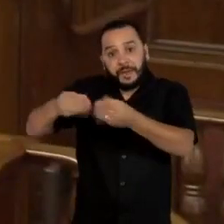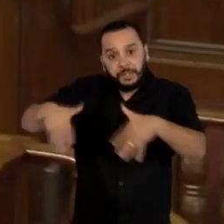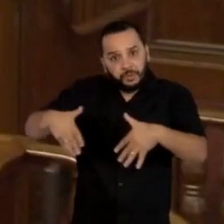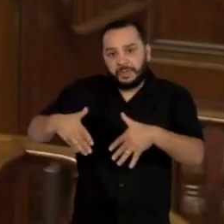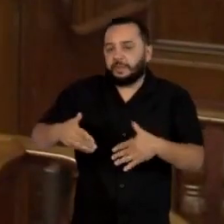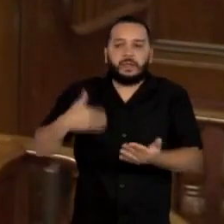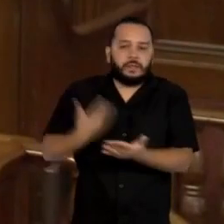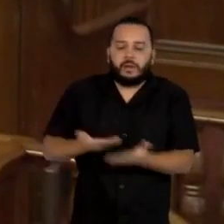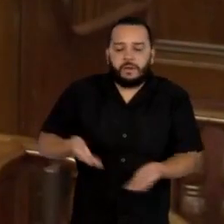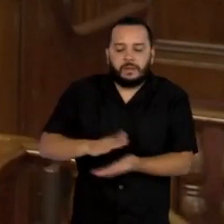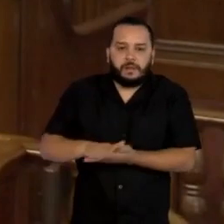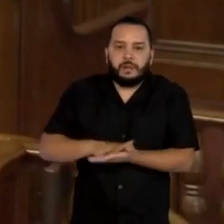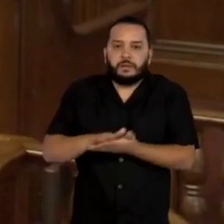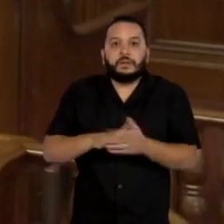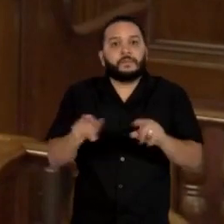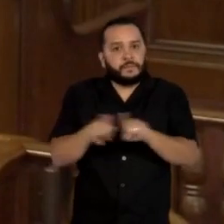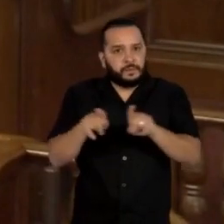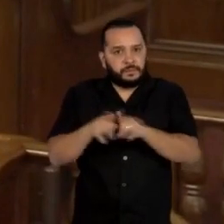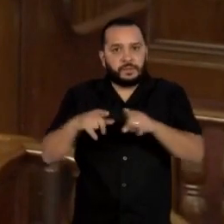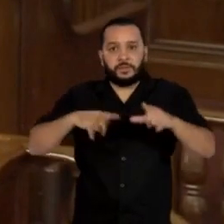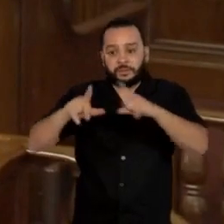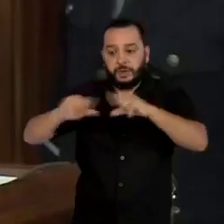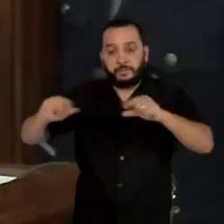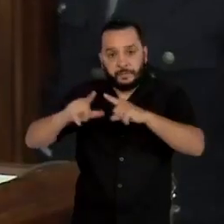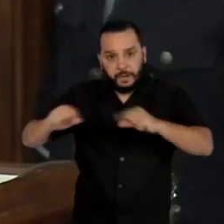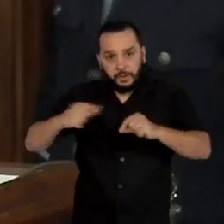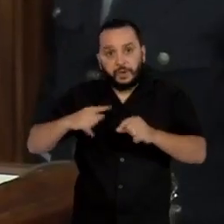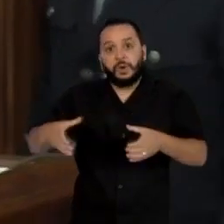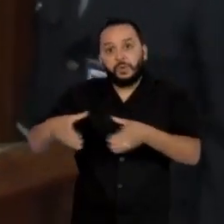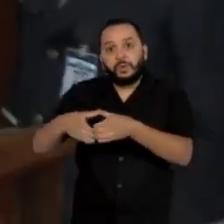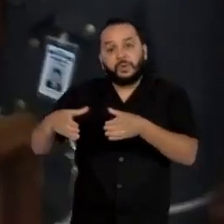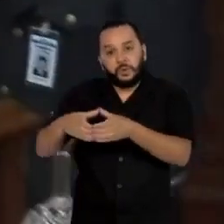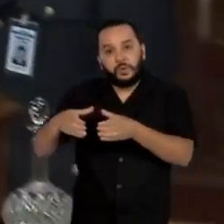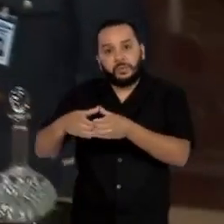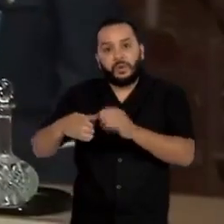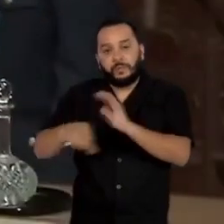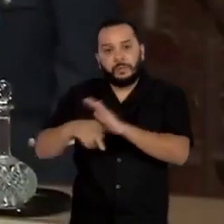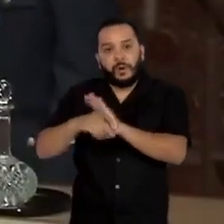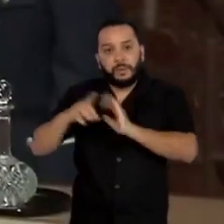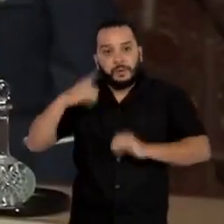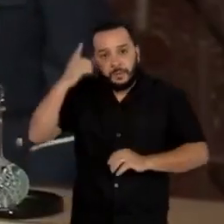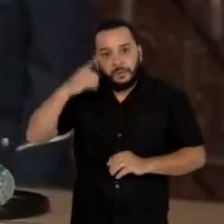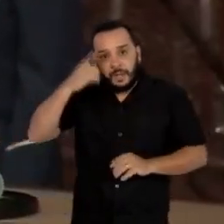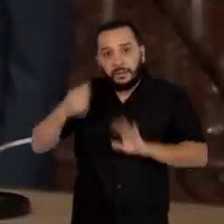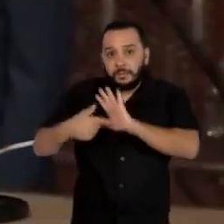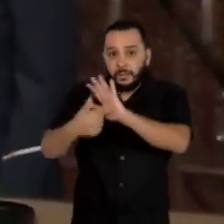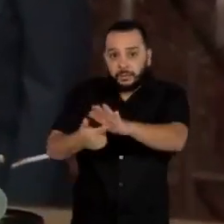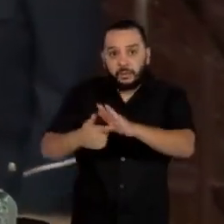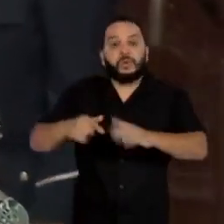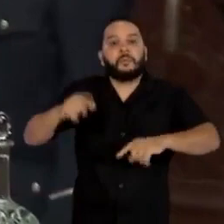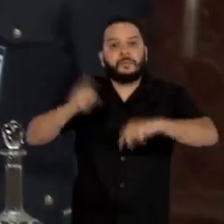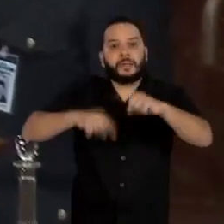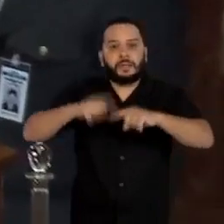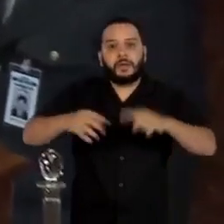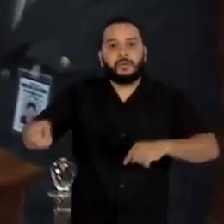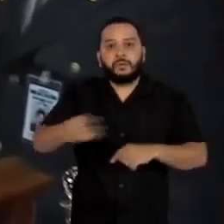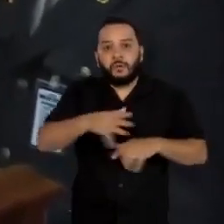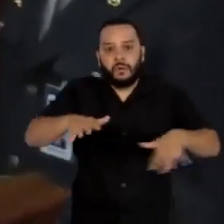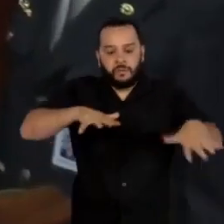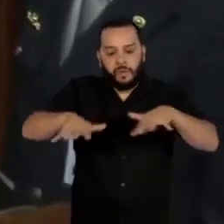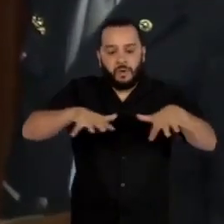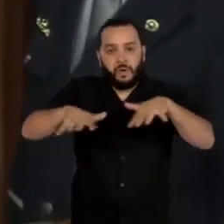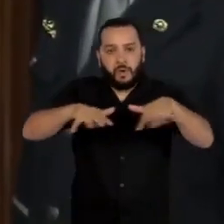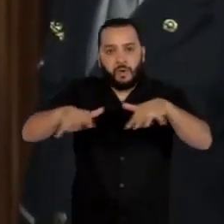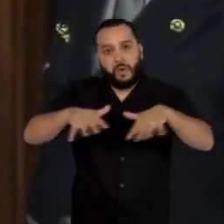No Japão, a Câmara dos Representantes mostrou um novo equipamento para emergências em caso de terremoto